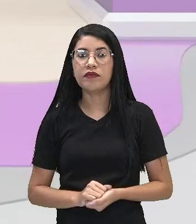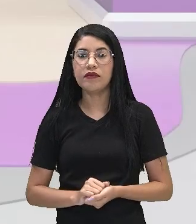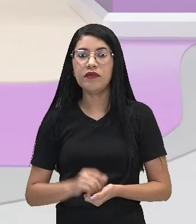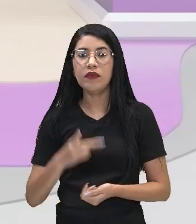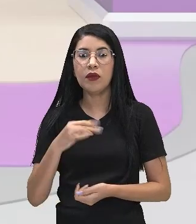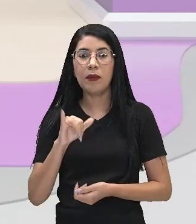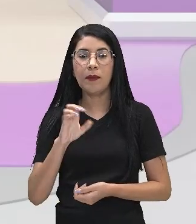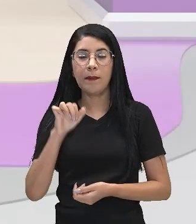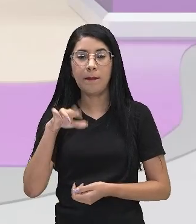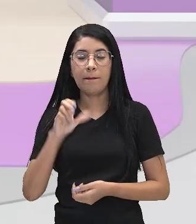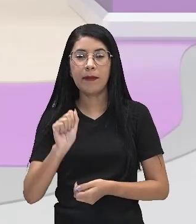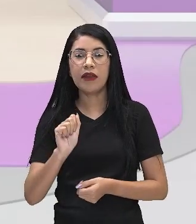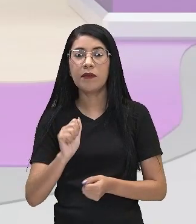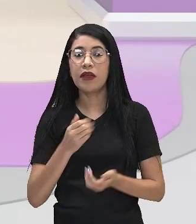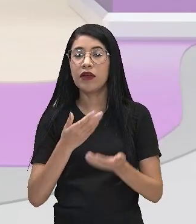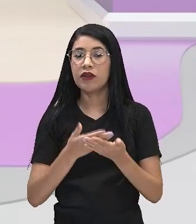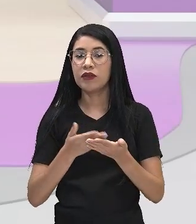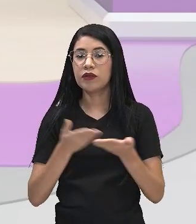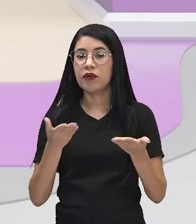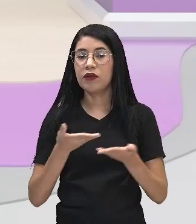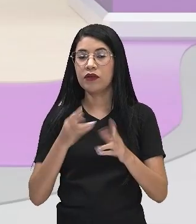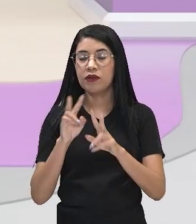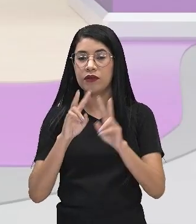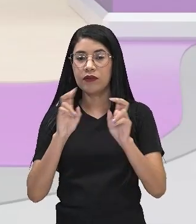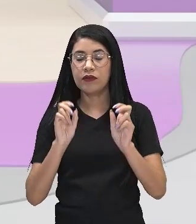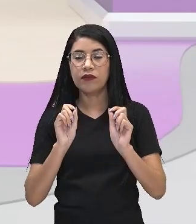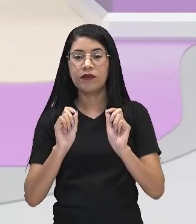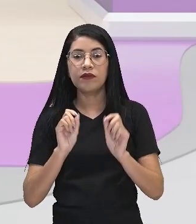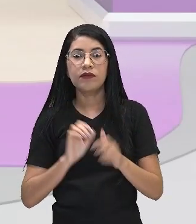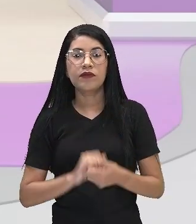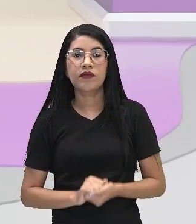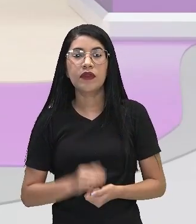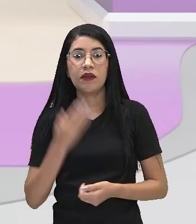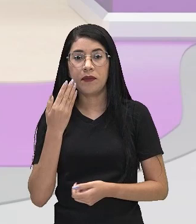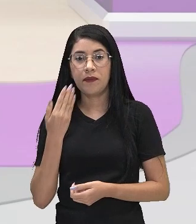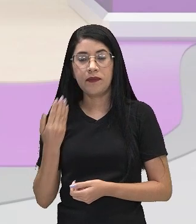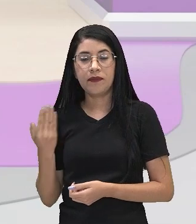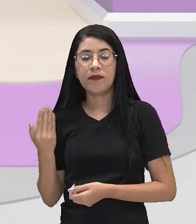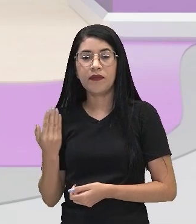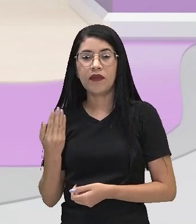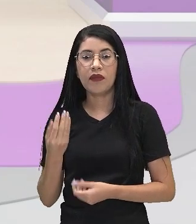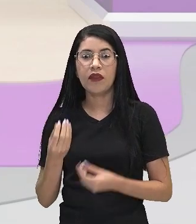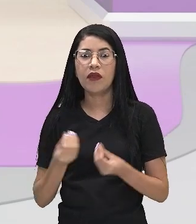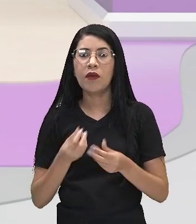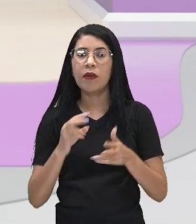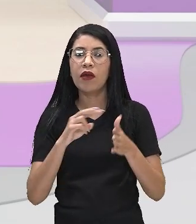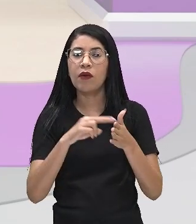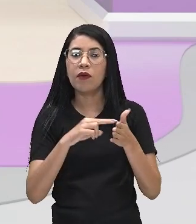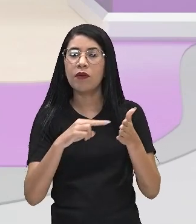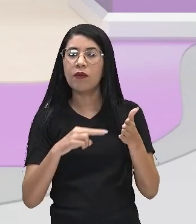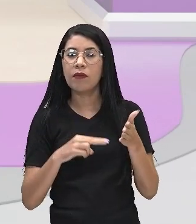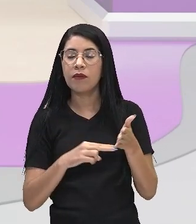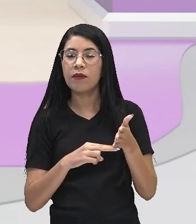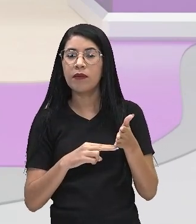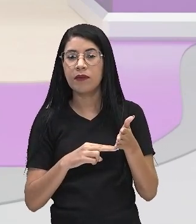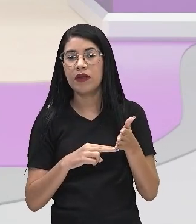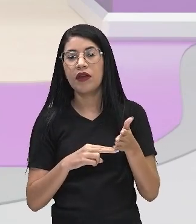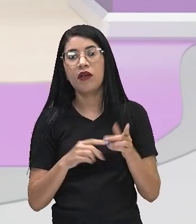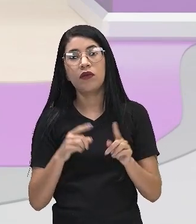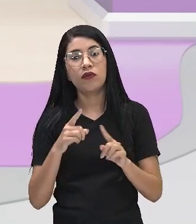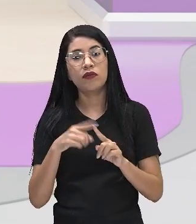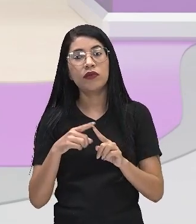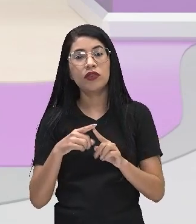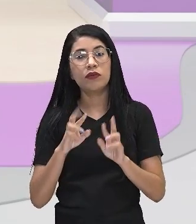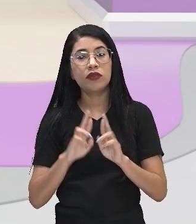aí o nosso objeto, né? E aqui a gente está observando, olha só, um prisma, né? Um tipo de